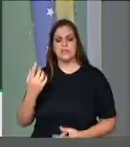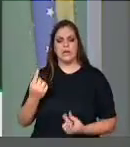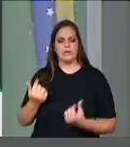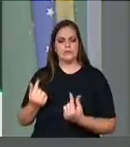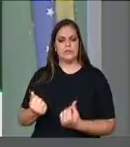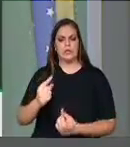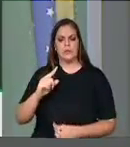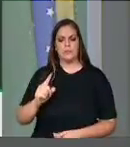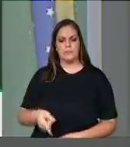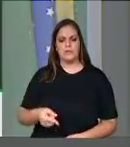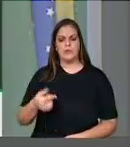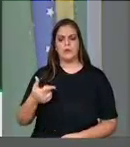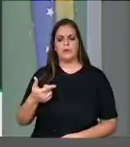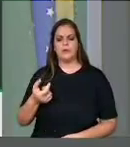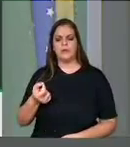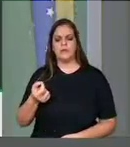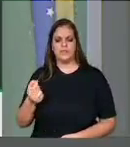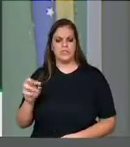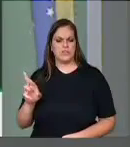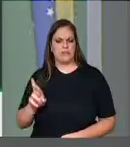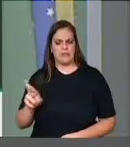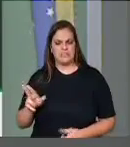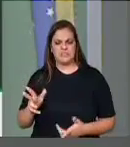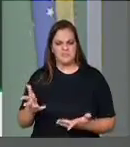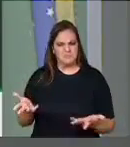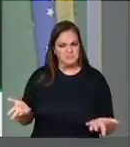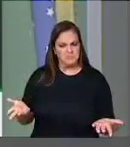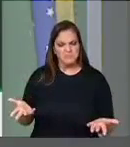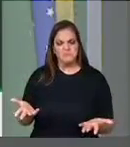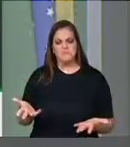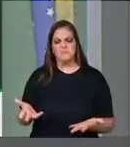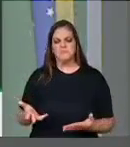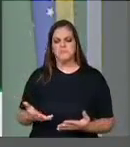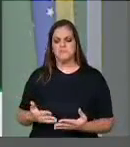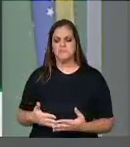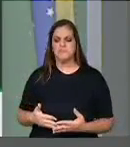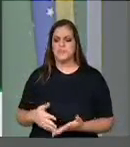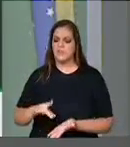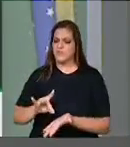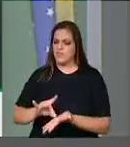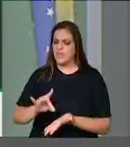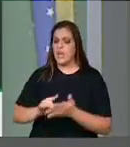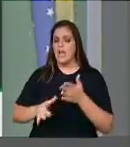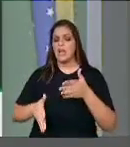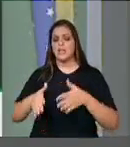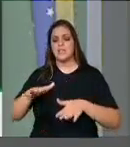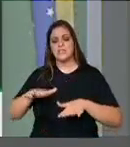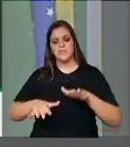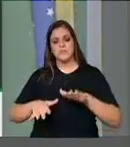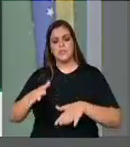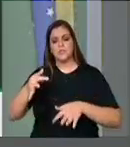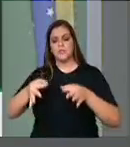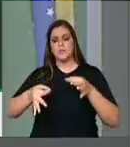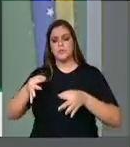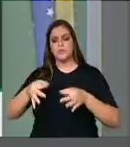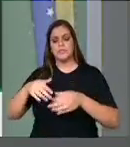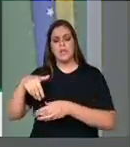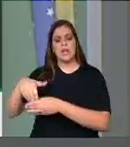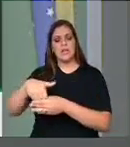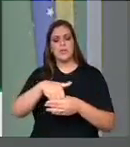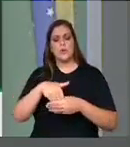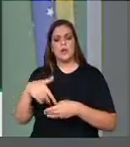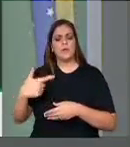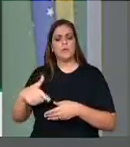assim. É verdade que, de vez em quando, no Tribunal Eleitoral, você não tem matérias em